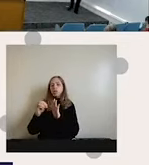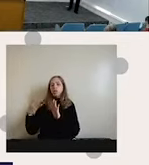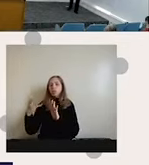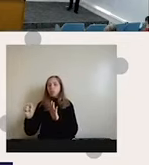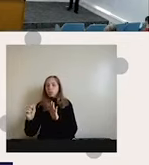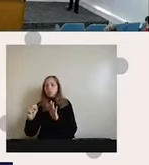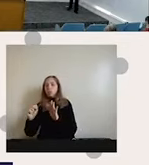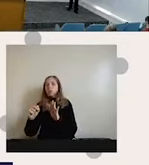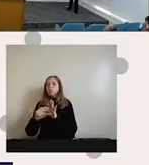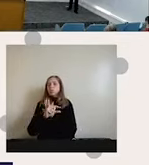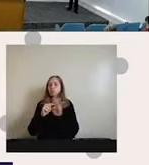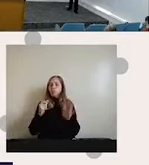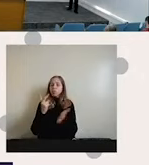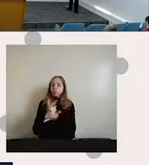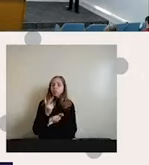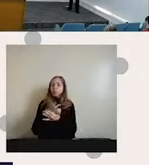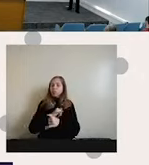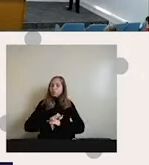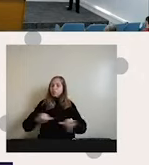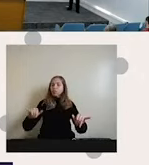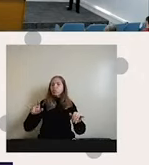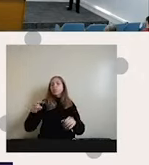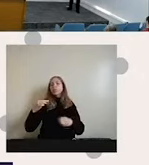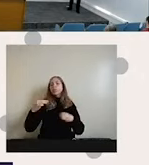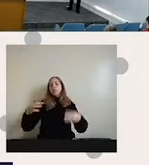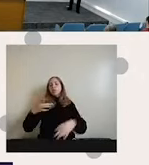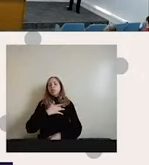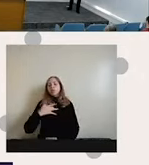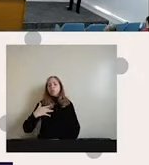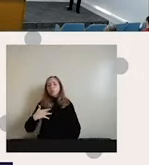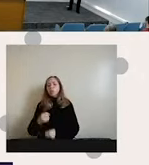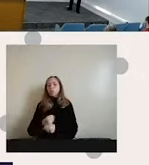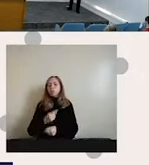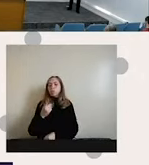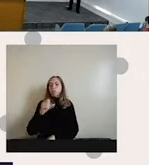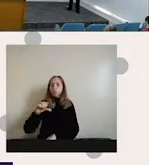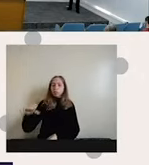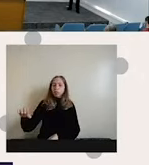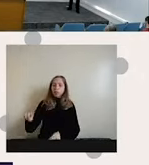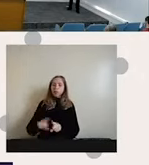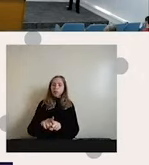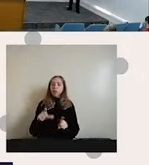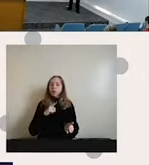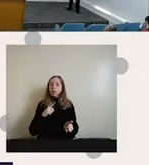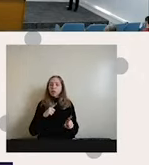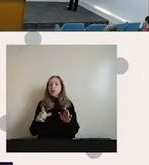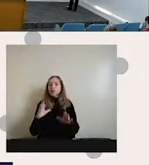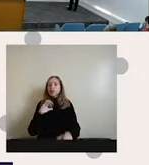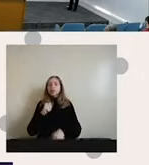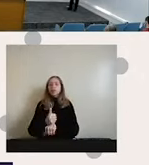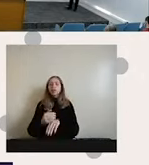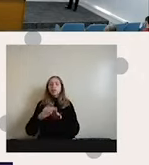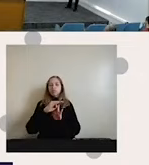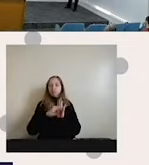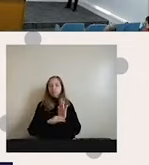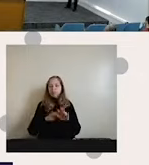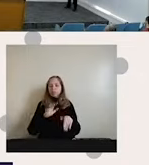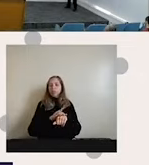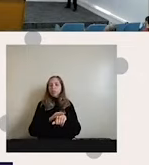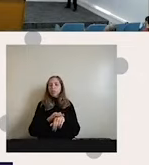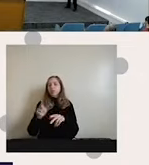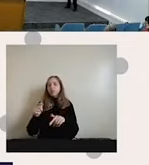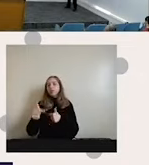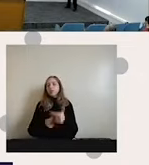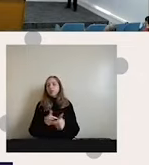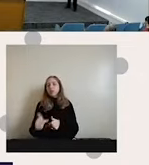Saúde em 1999 e que estabeleceu a lista de doenças relacionadas ao trabalho. Então, não é à toa ser